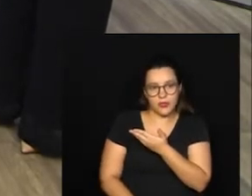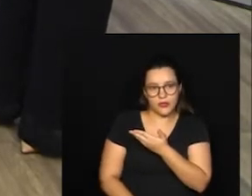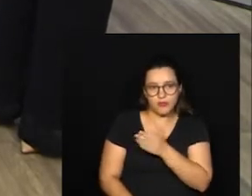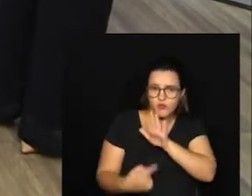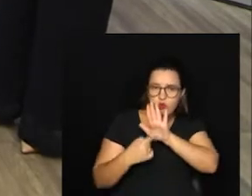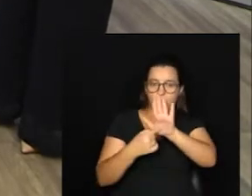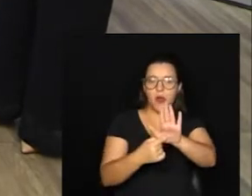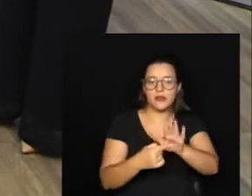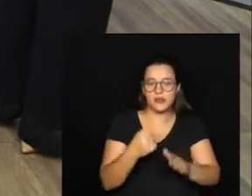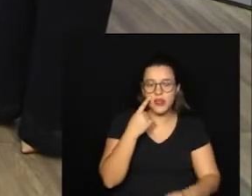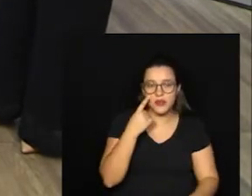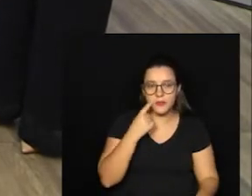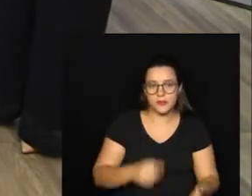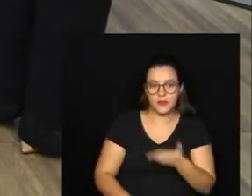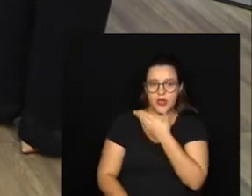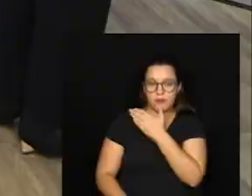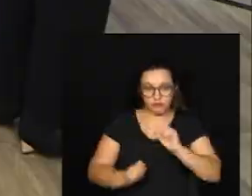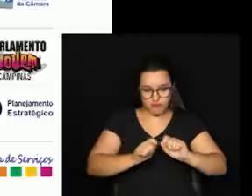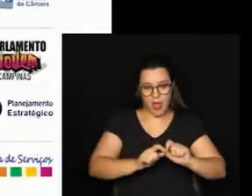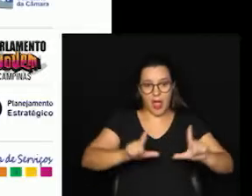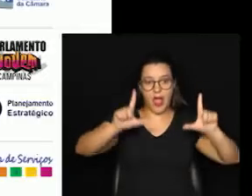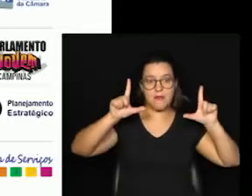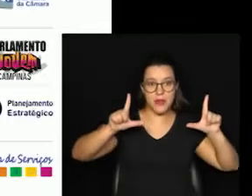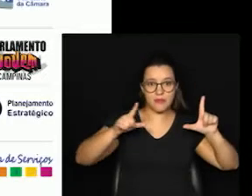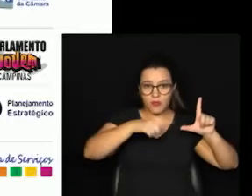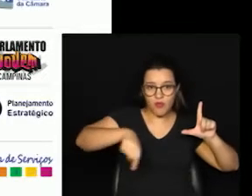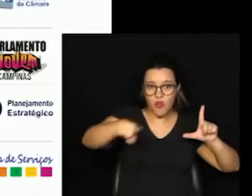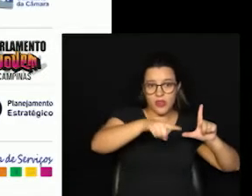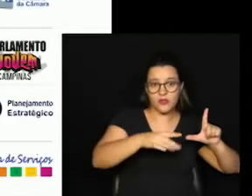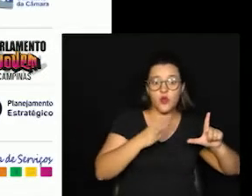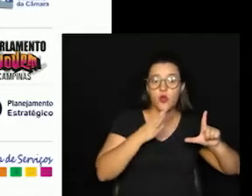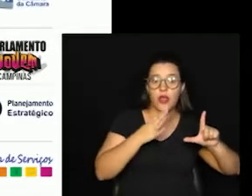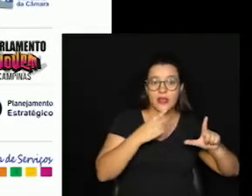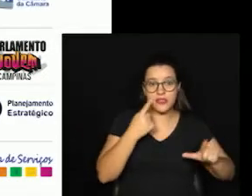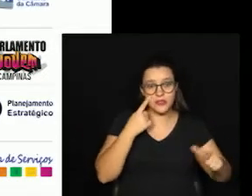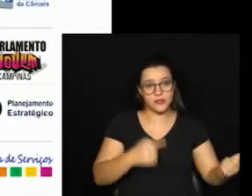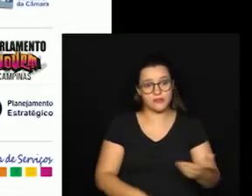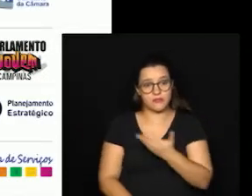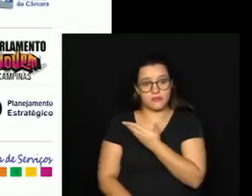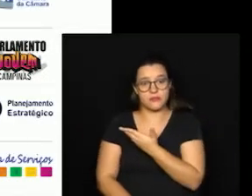campinas.sp.leg.br. Então, olha só, já está aqui na minha tela o site para quem está em